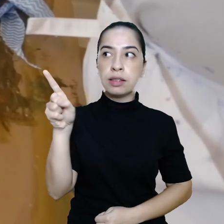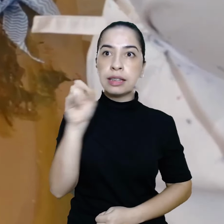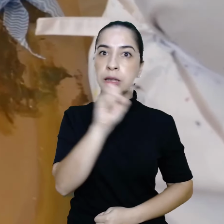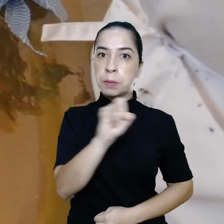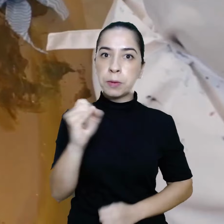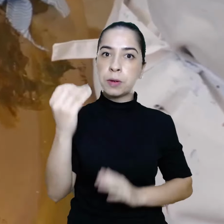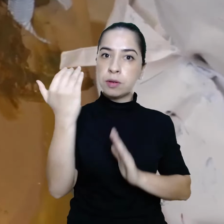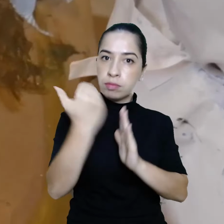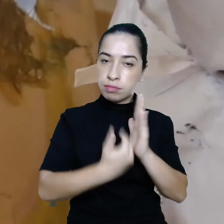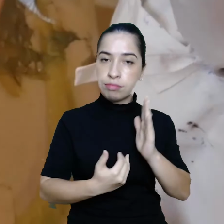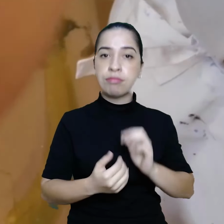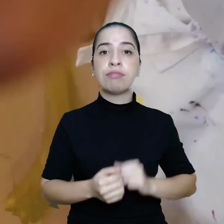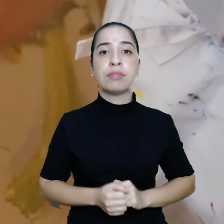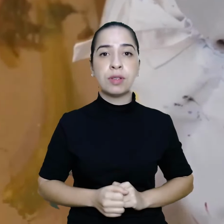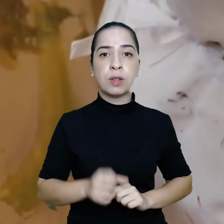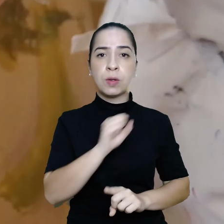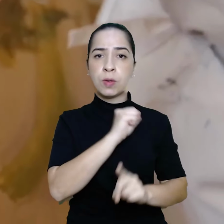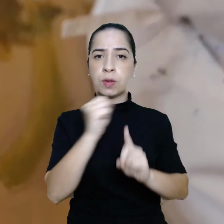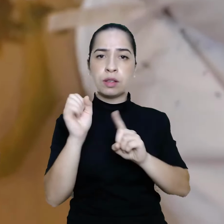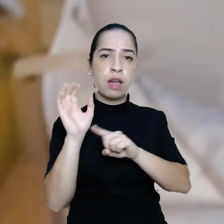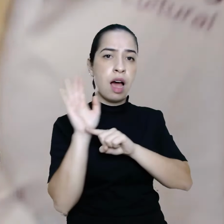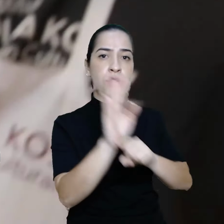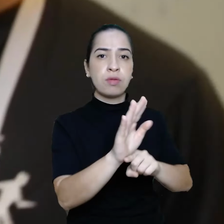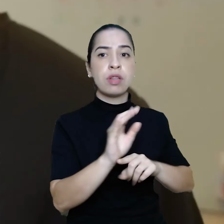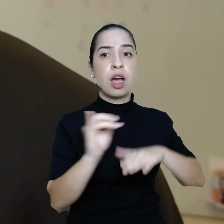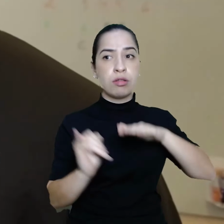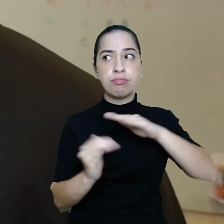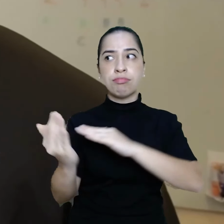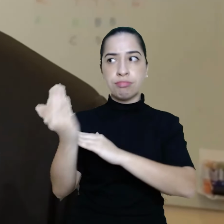por meio da dedução de impostos. Dessa maneira,